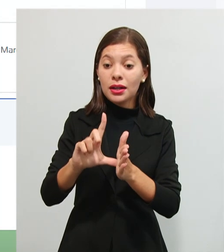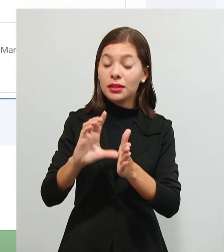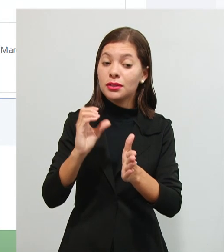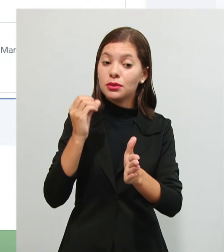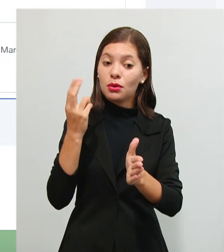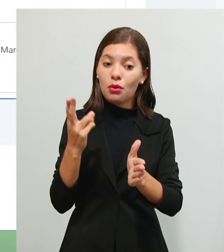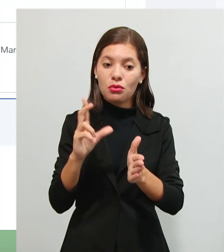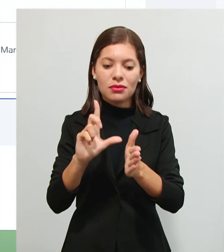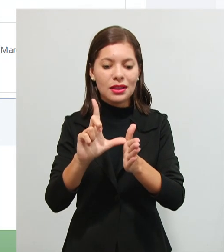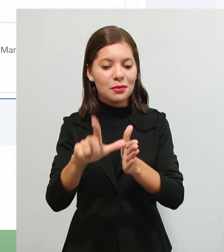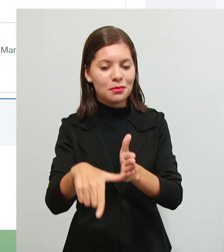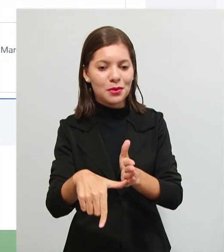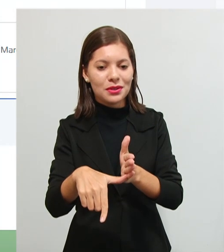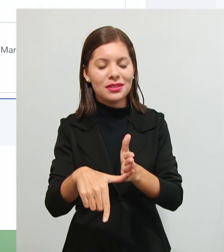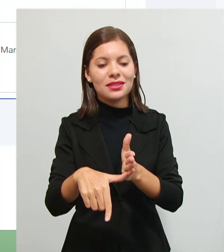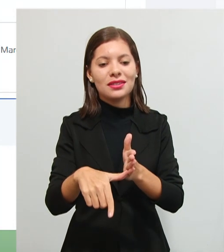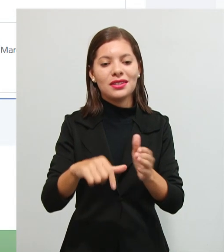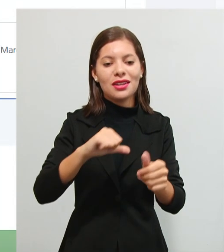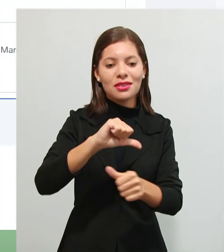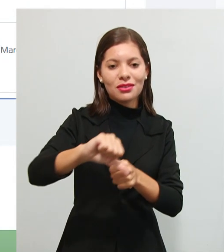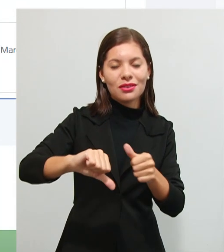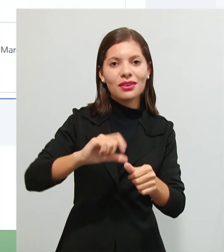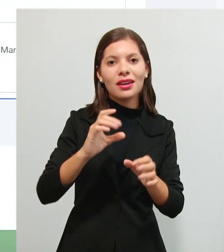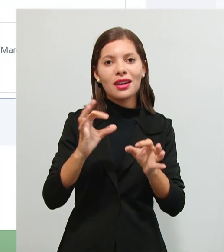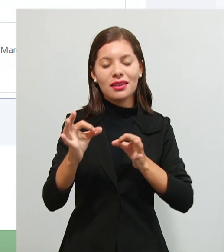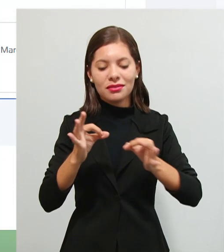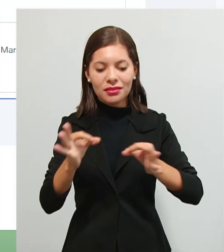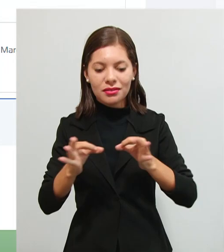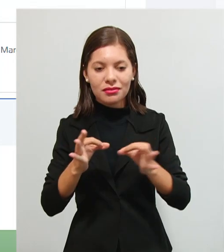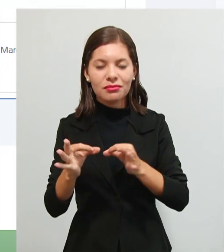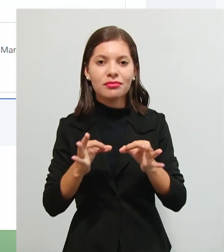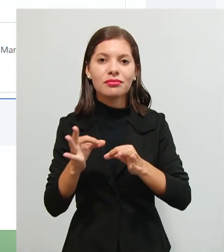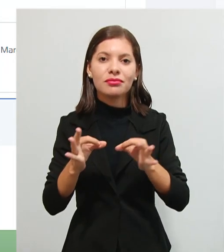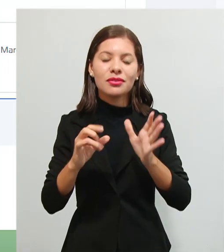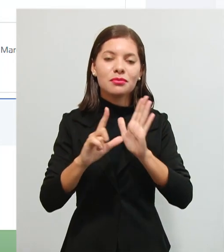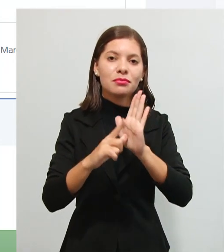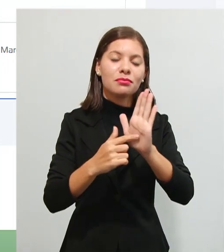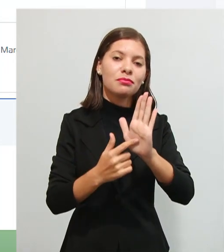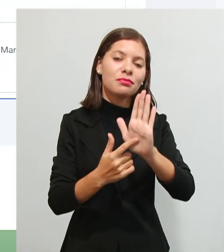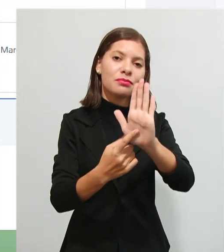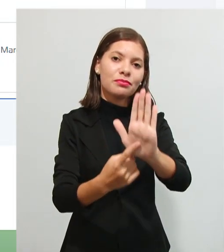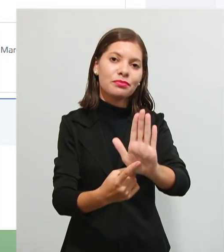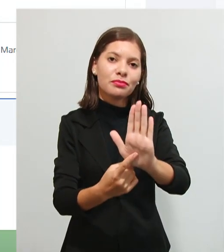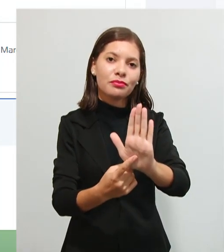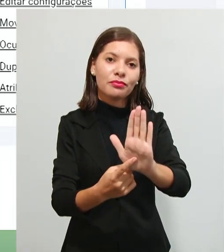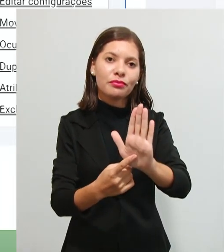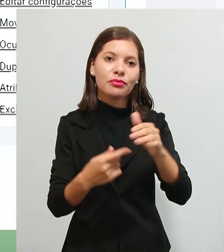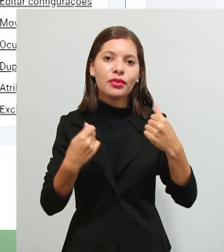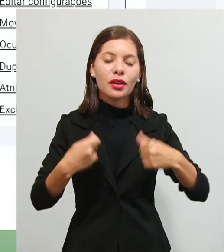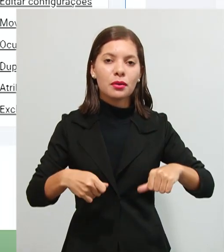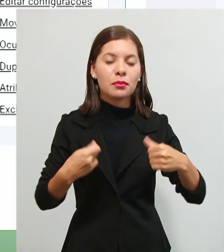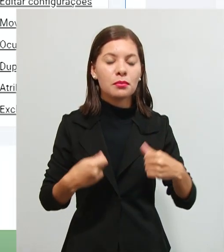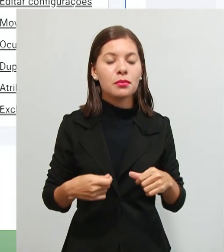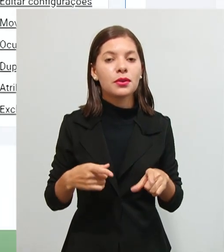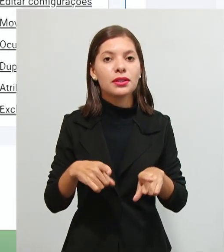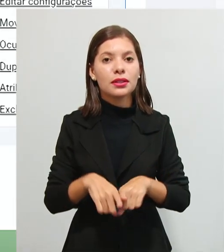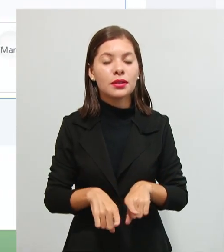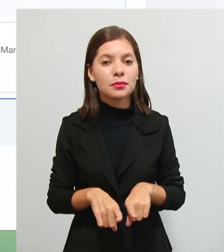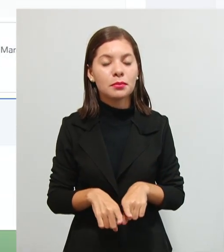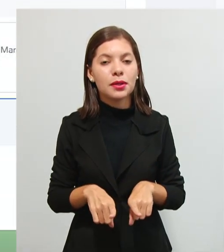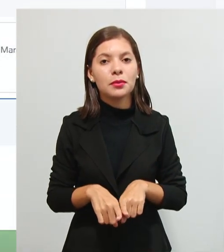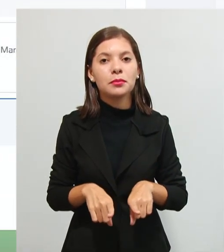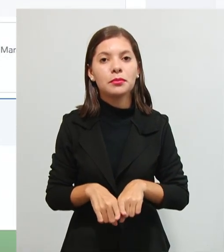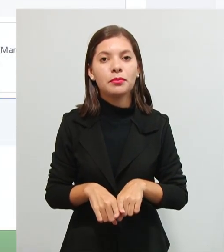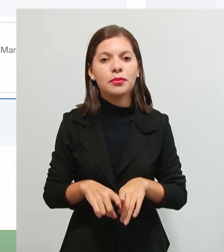exemplo. Pronto, eu já troquei a ordem que irá apresentar. Eu posso, além disso, ó, não, ele vai